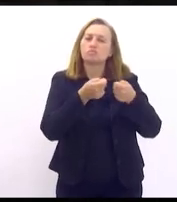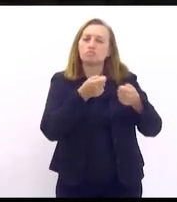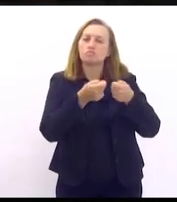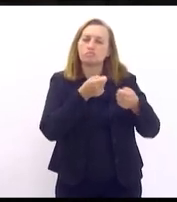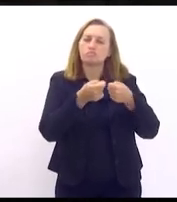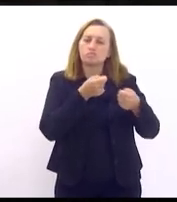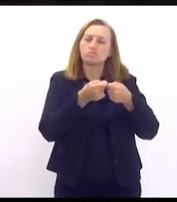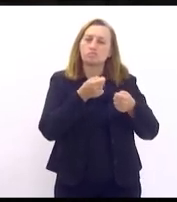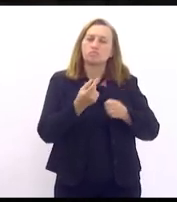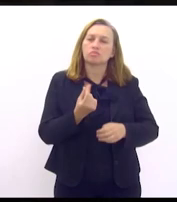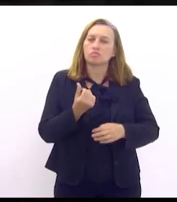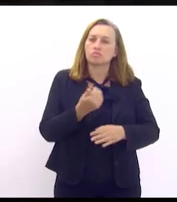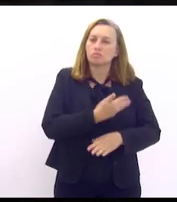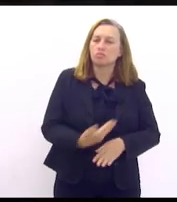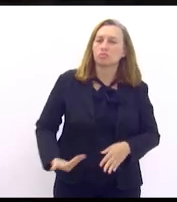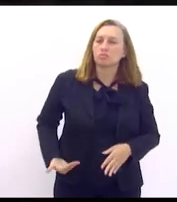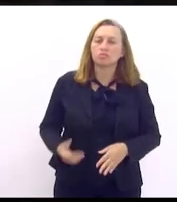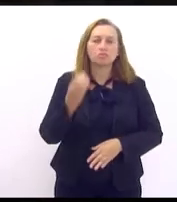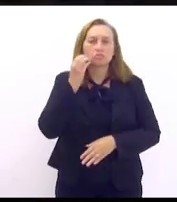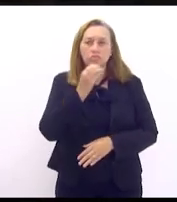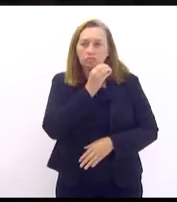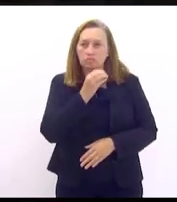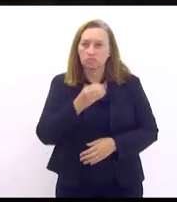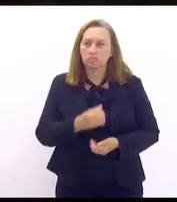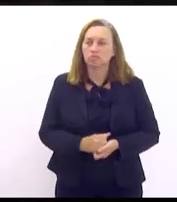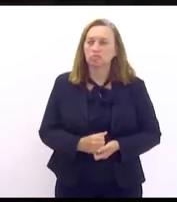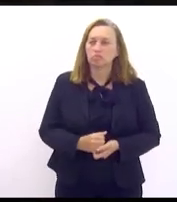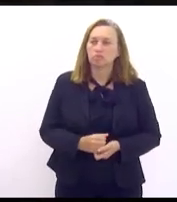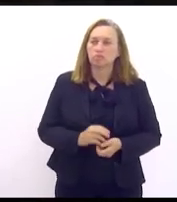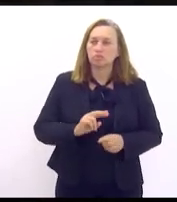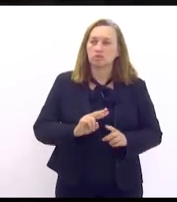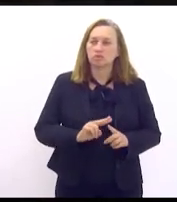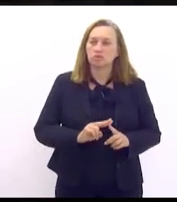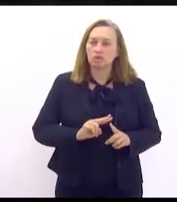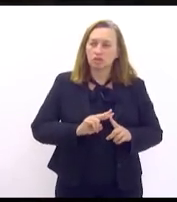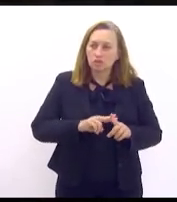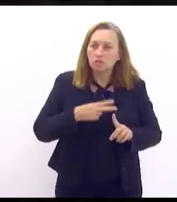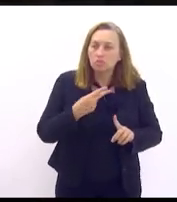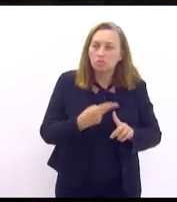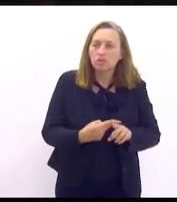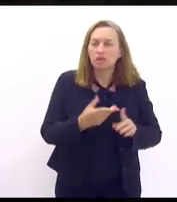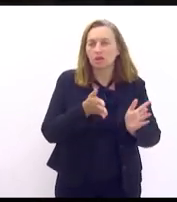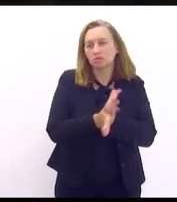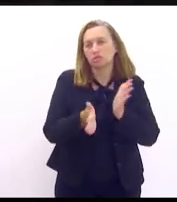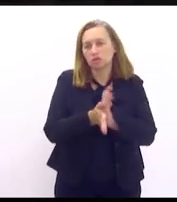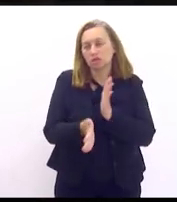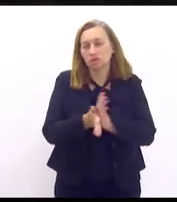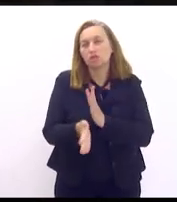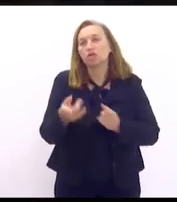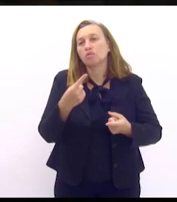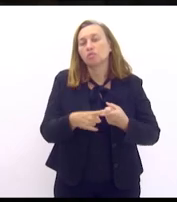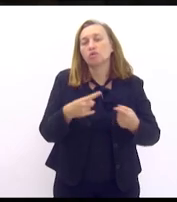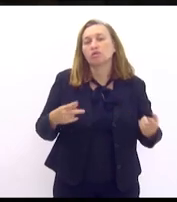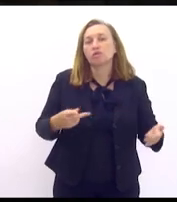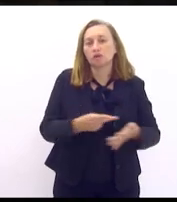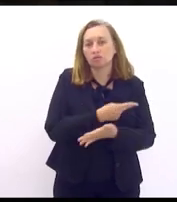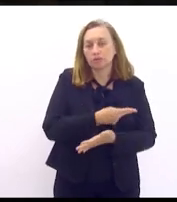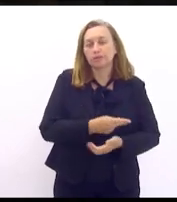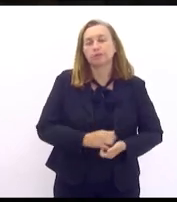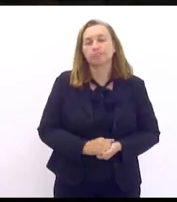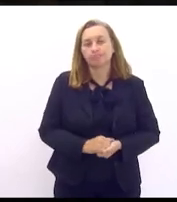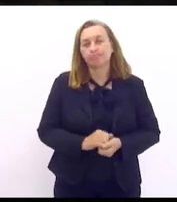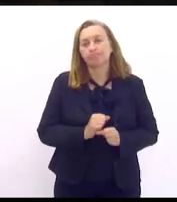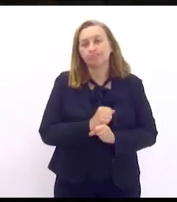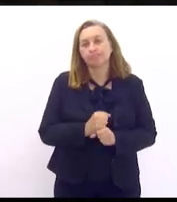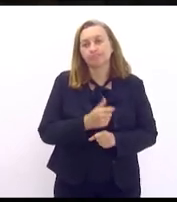Cláudio Castro vai fazer desses 8,5 bi 15, 20 bilhões. Porque foi o que aconteceu nesse